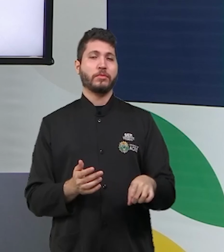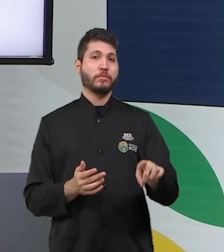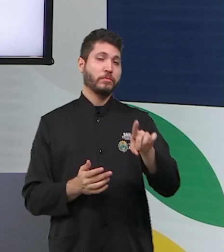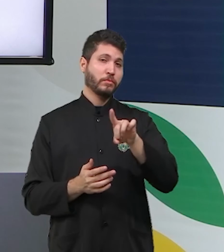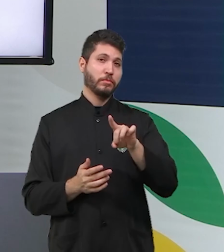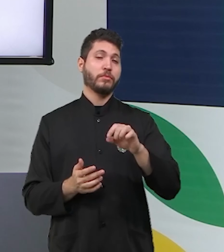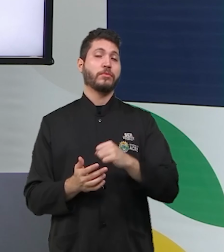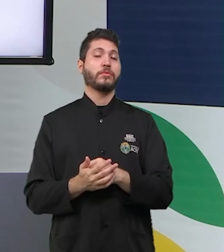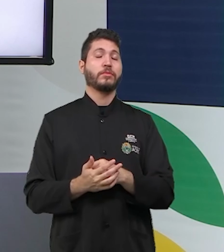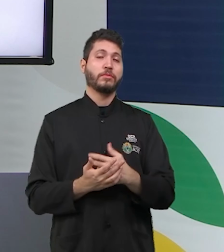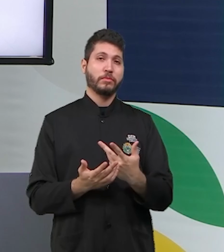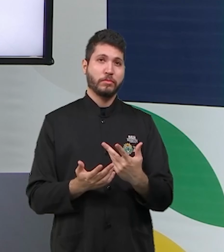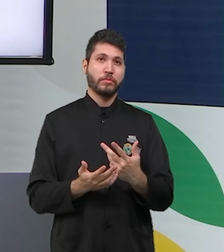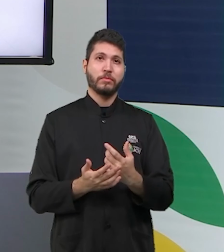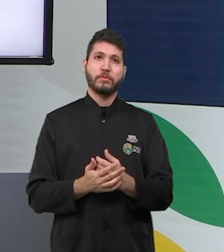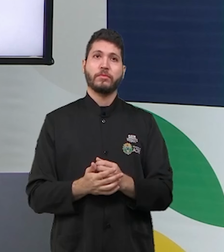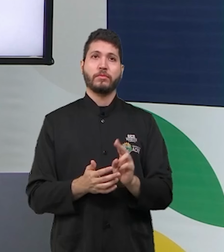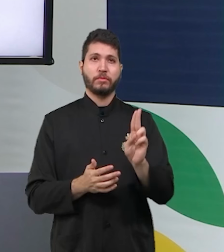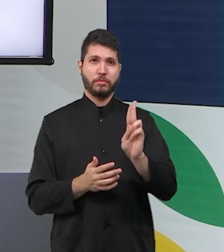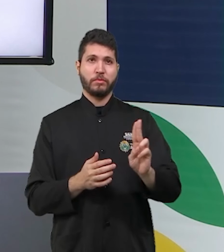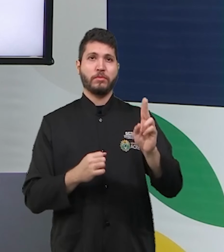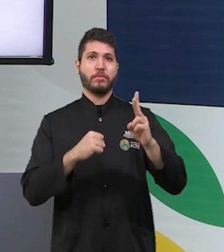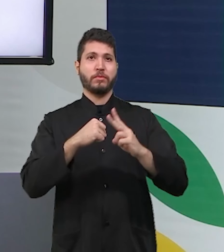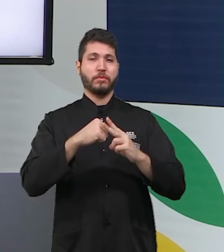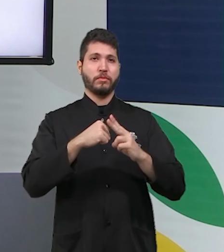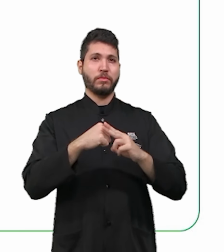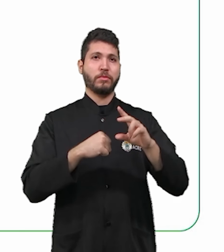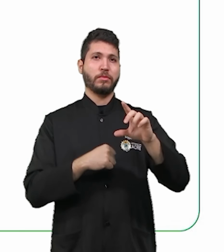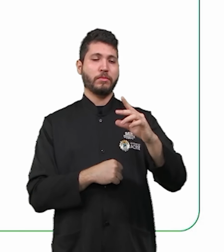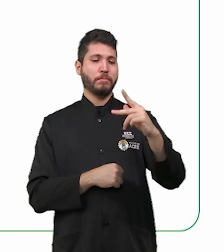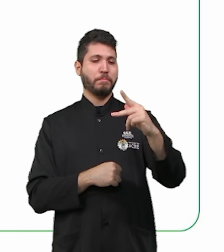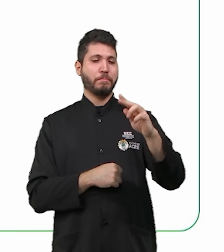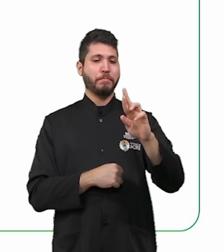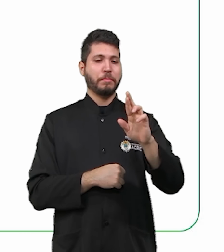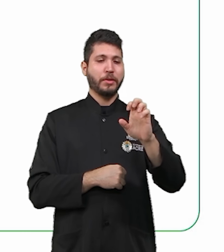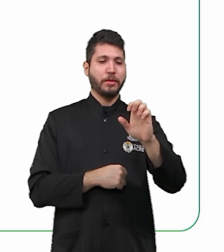você prefere. Então, a gente vai usar o verbo preferir.